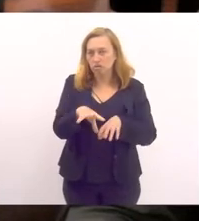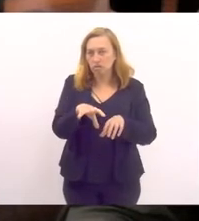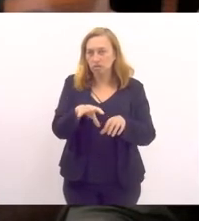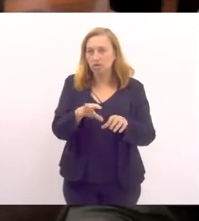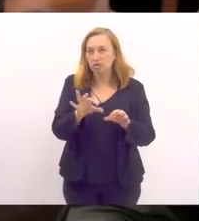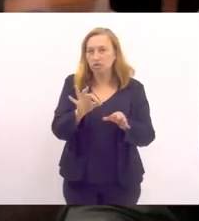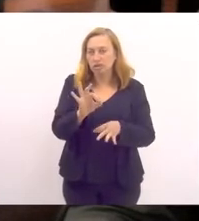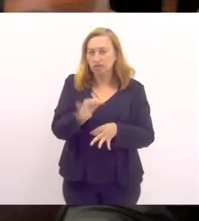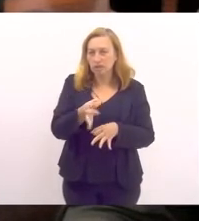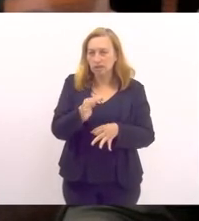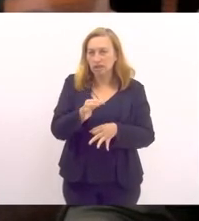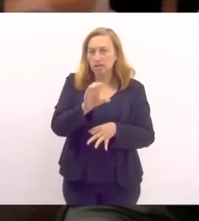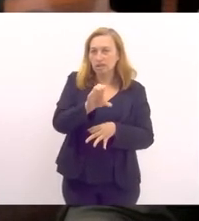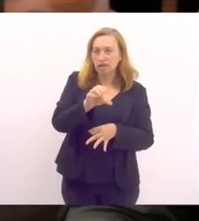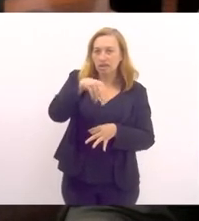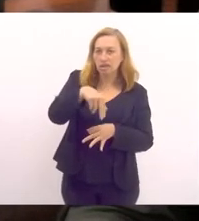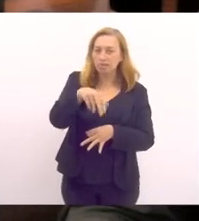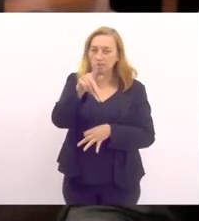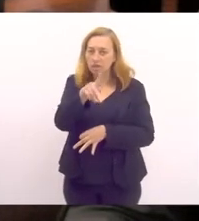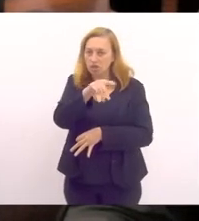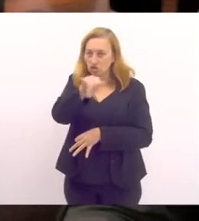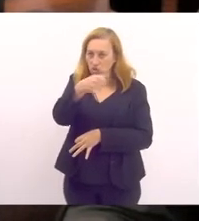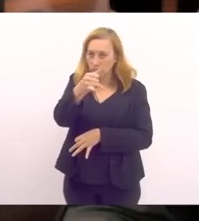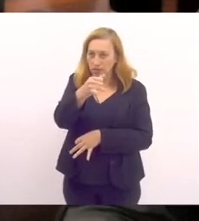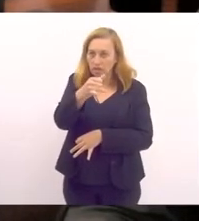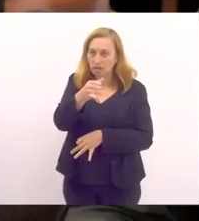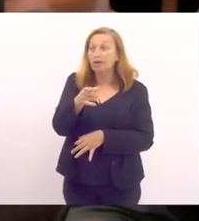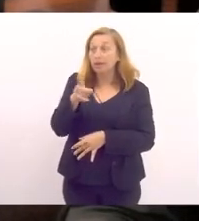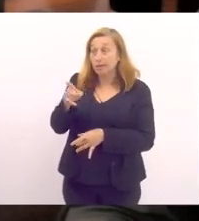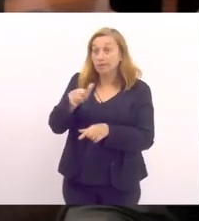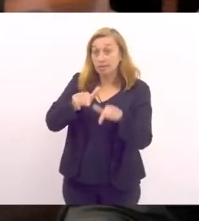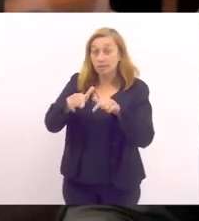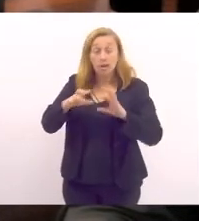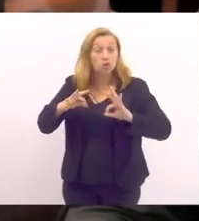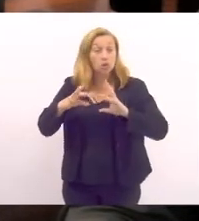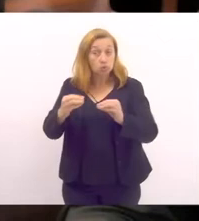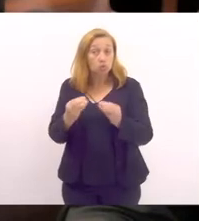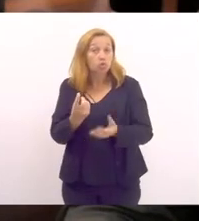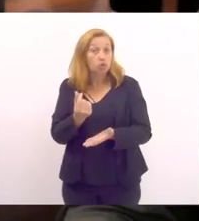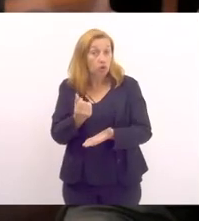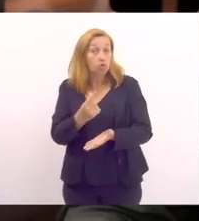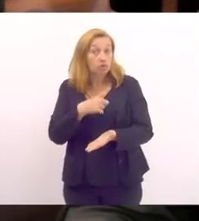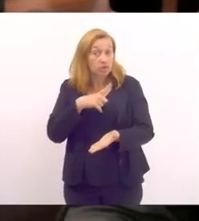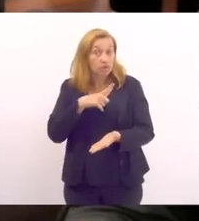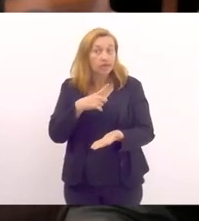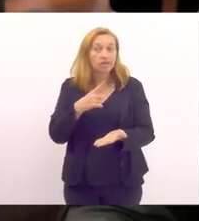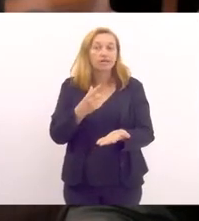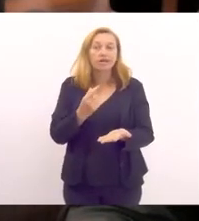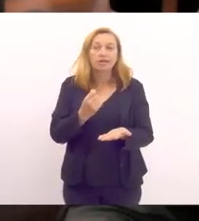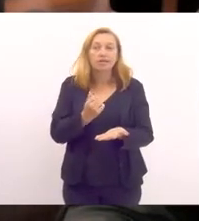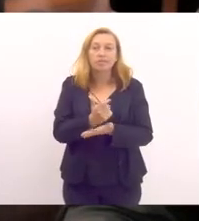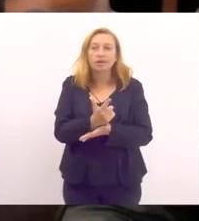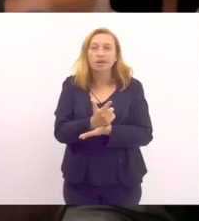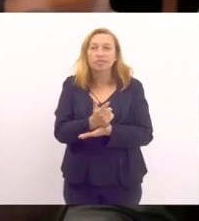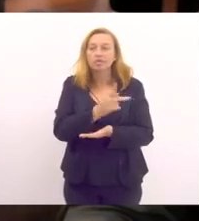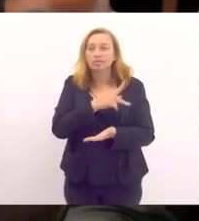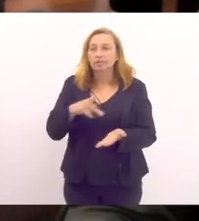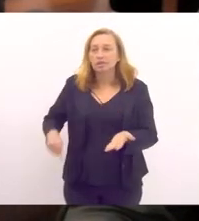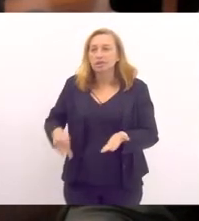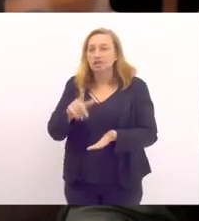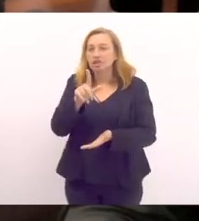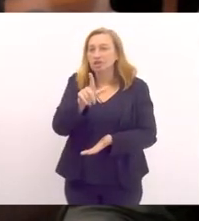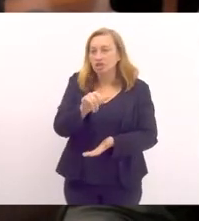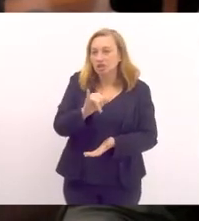formalizadas com CNPJ e tudo. E esse trabalho todo tem um custo, e esse custo é bancado pelos presidentes das